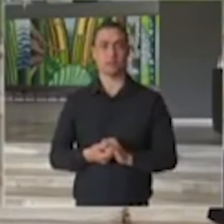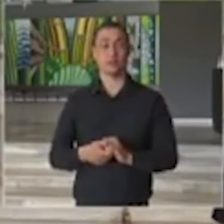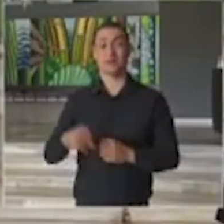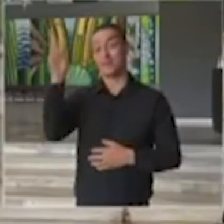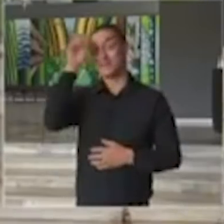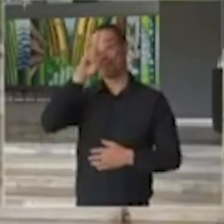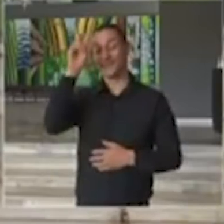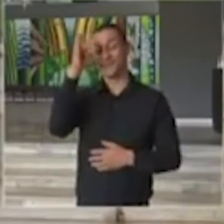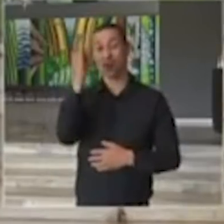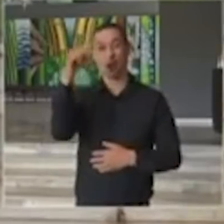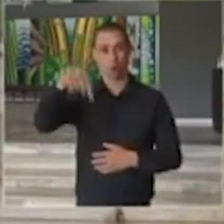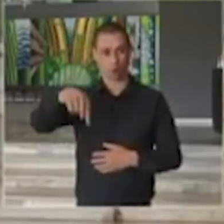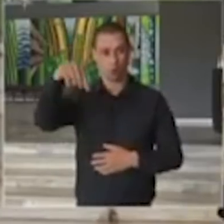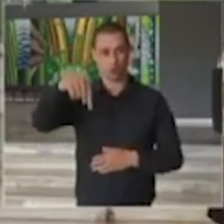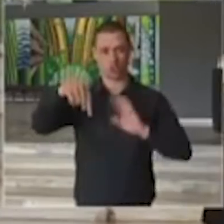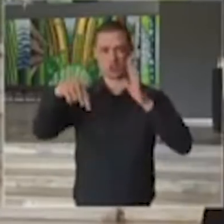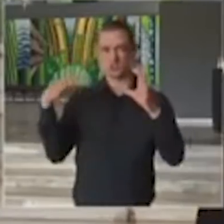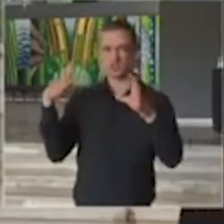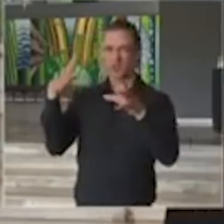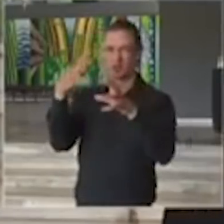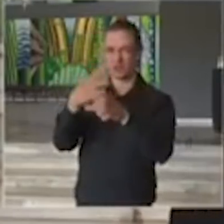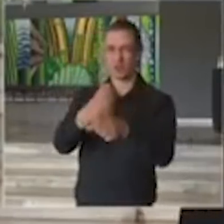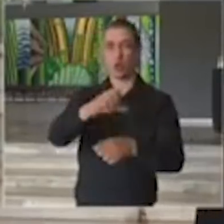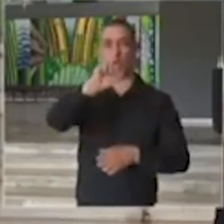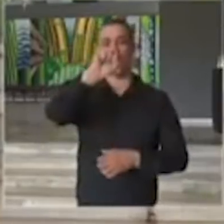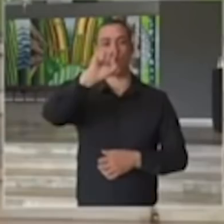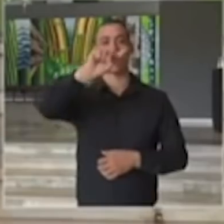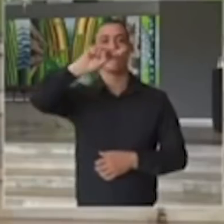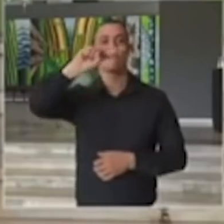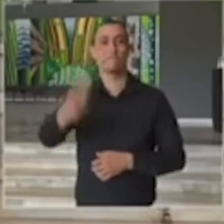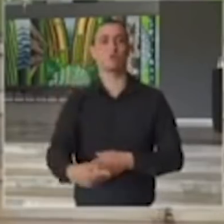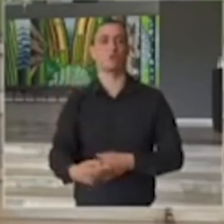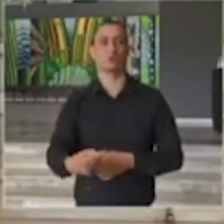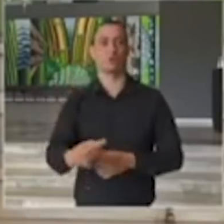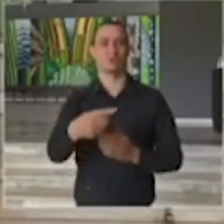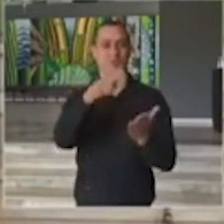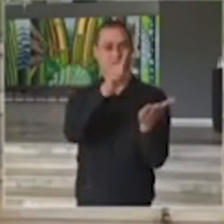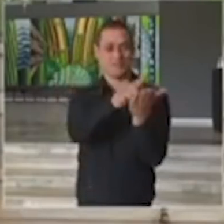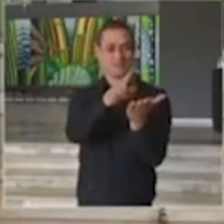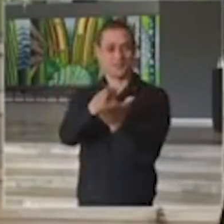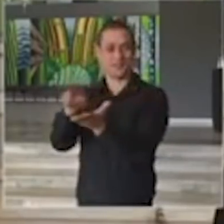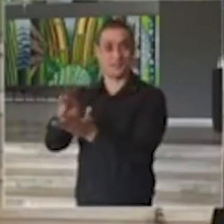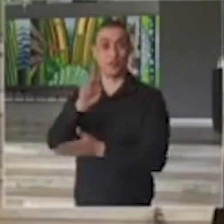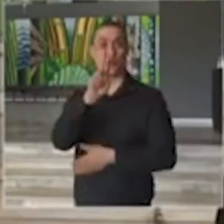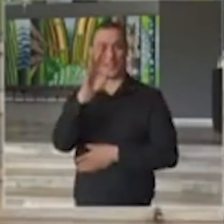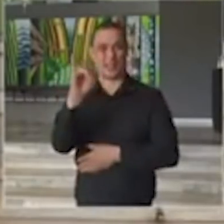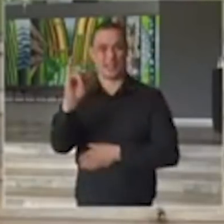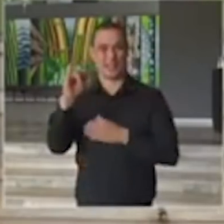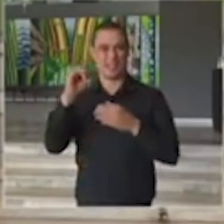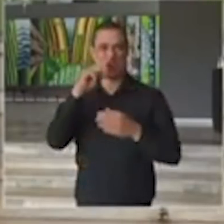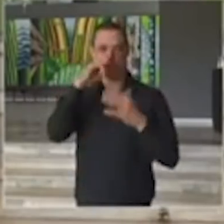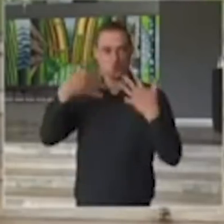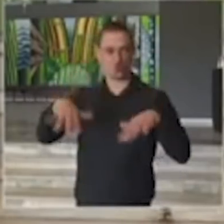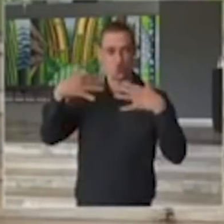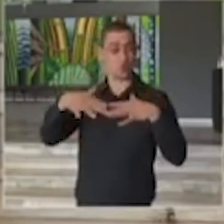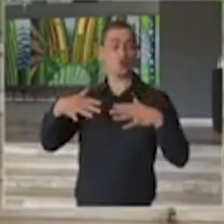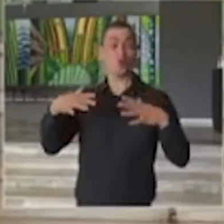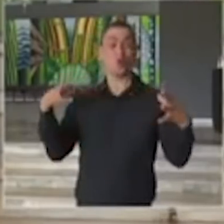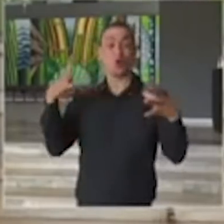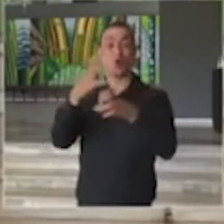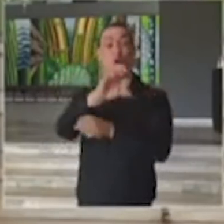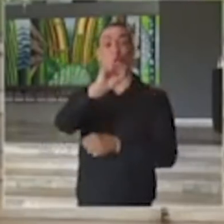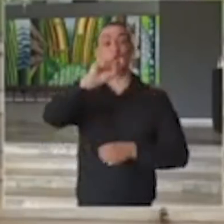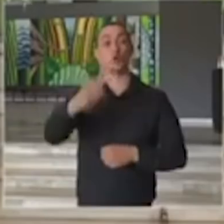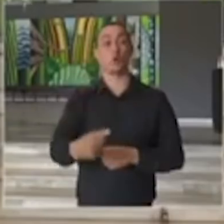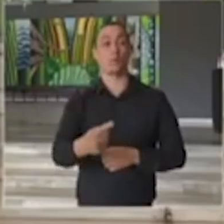lembro que hoje nós temos mais de 8 mil leitos de uti em atividade aqui no estado de são